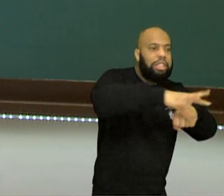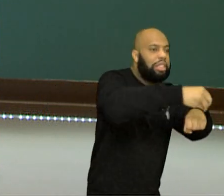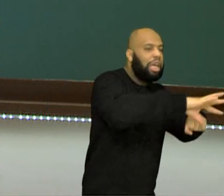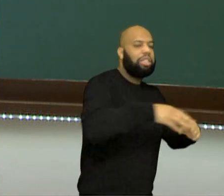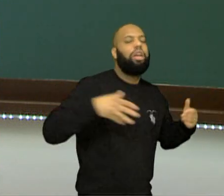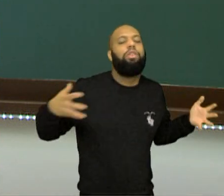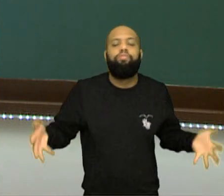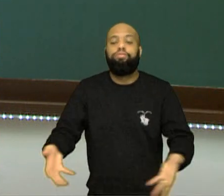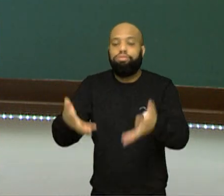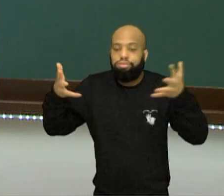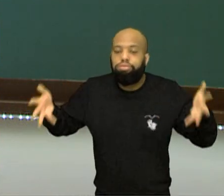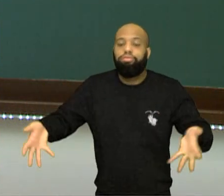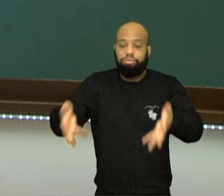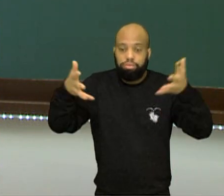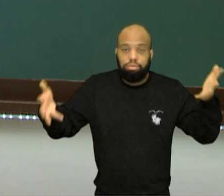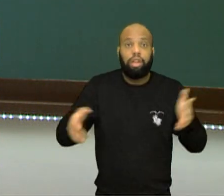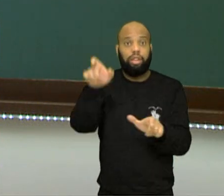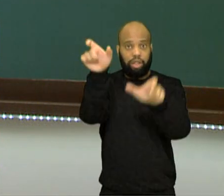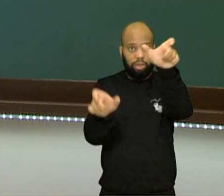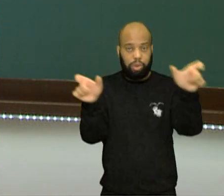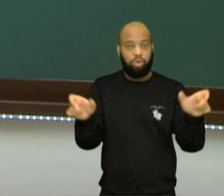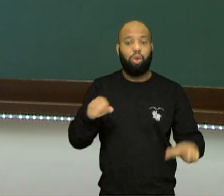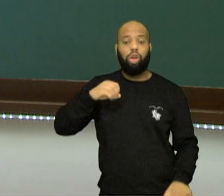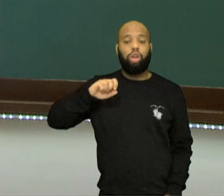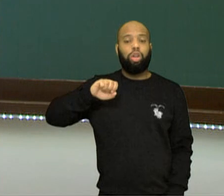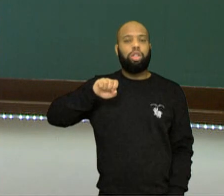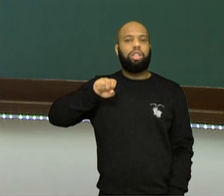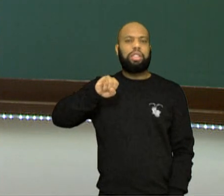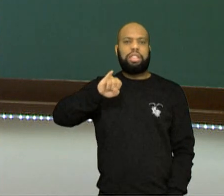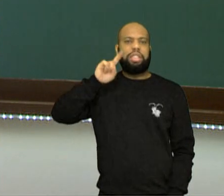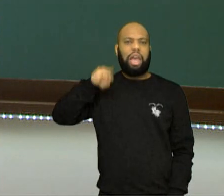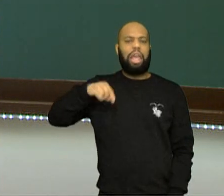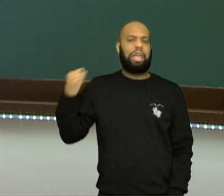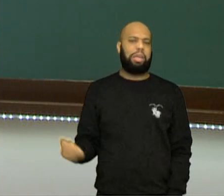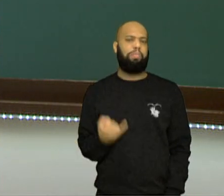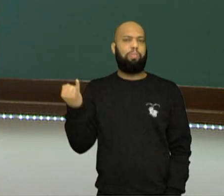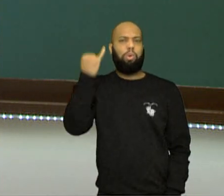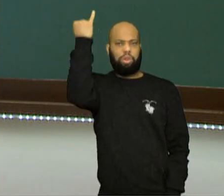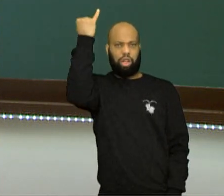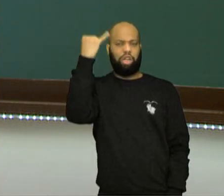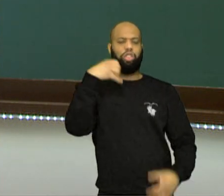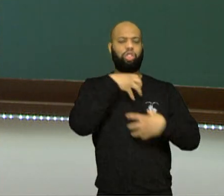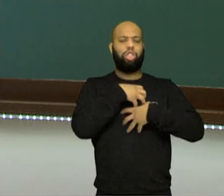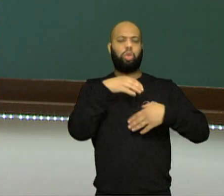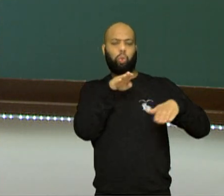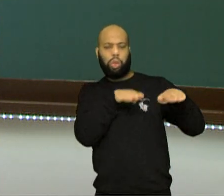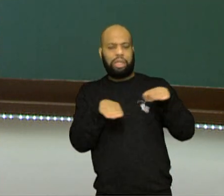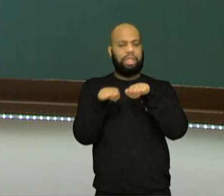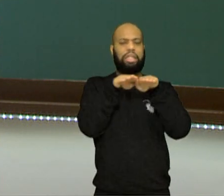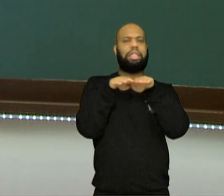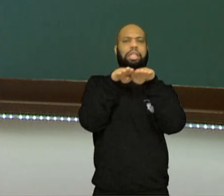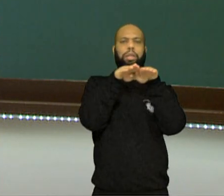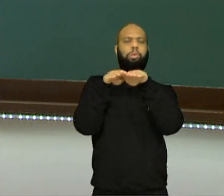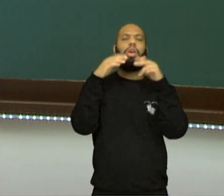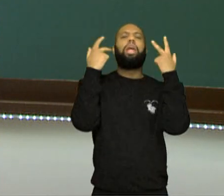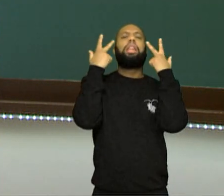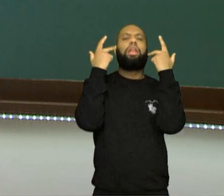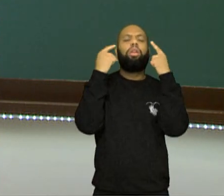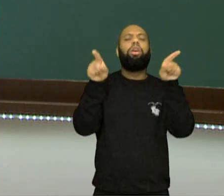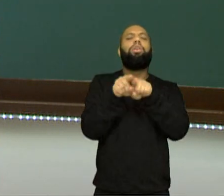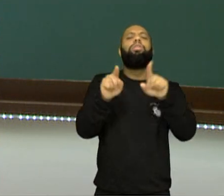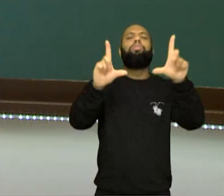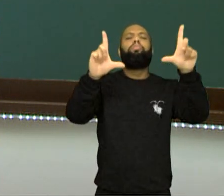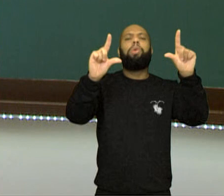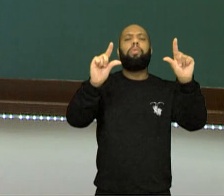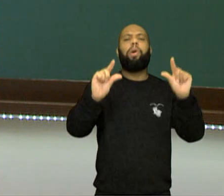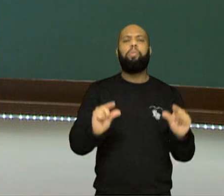Despertar a consciência nas pessoas sobre a importância de se ter um equilíbrio, nos elementos naturais, de se